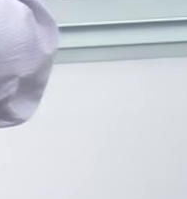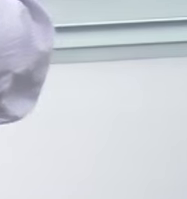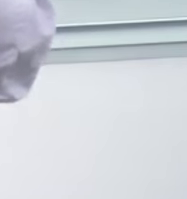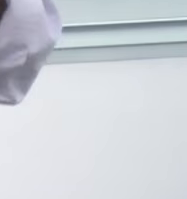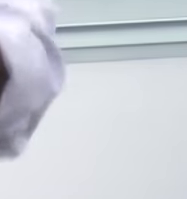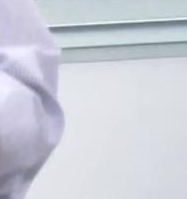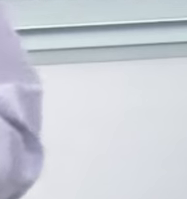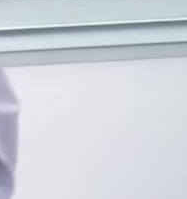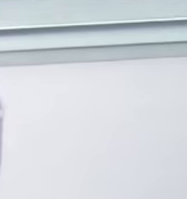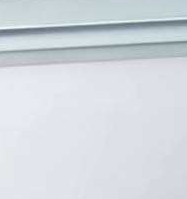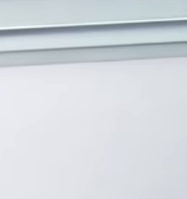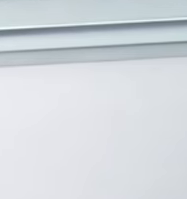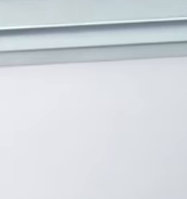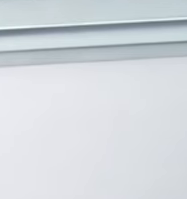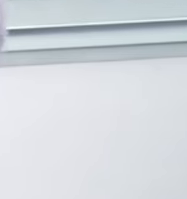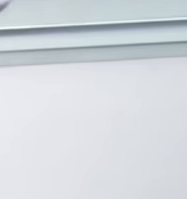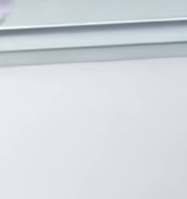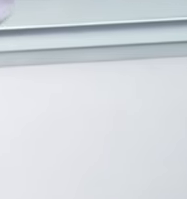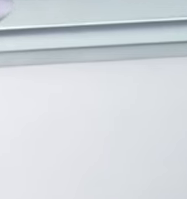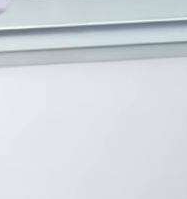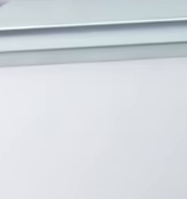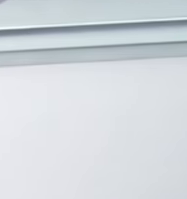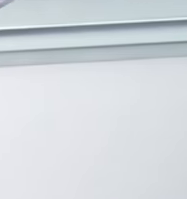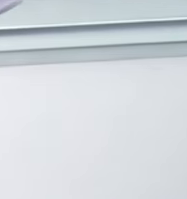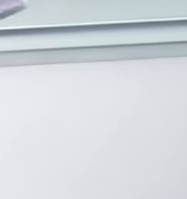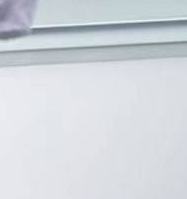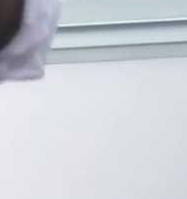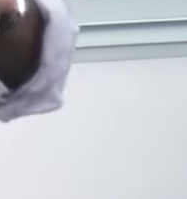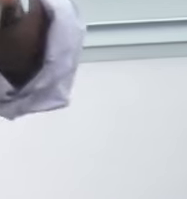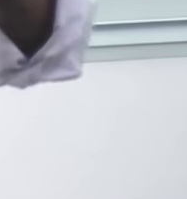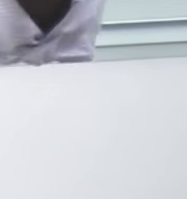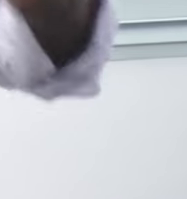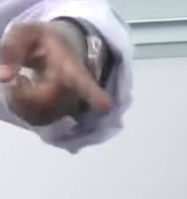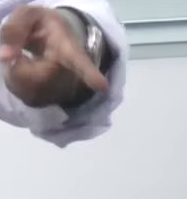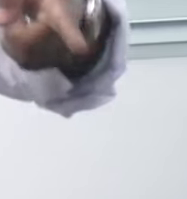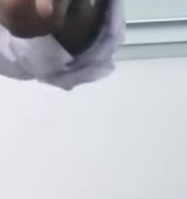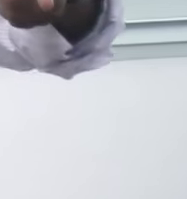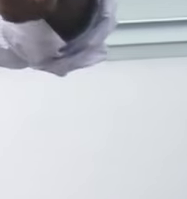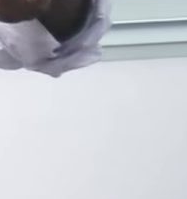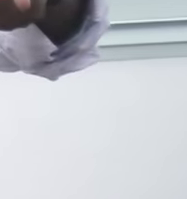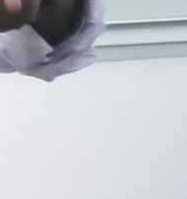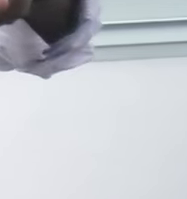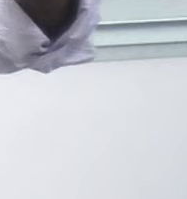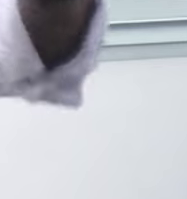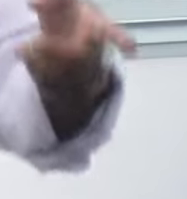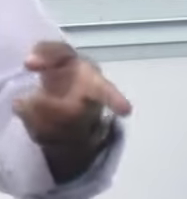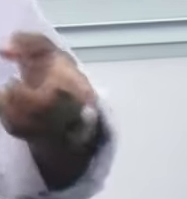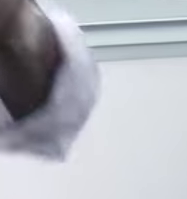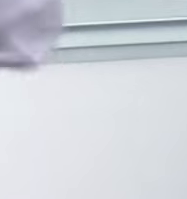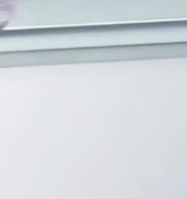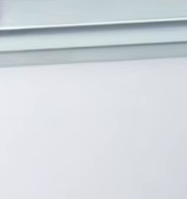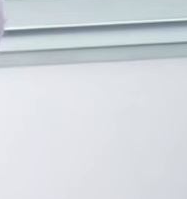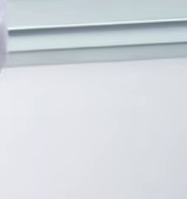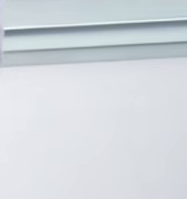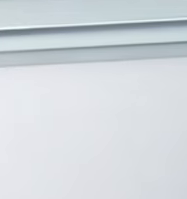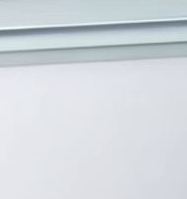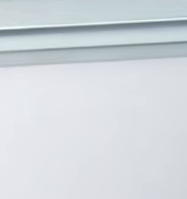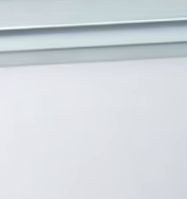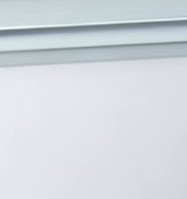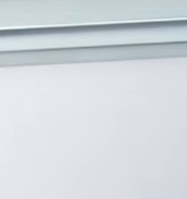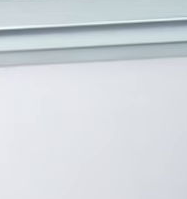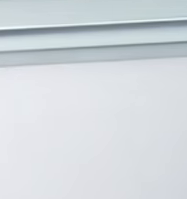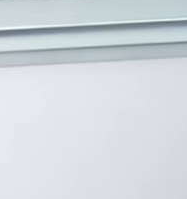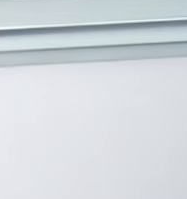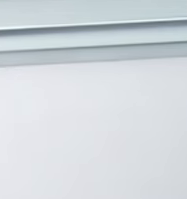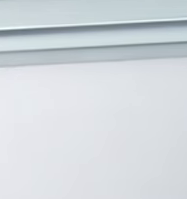na proporção, talvez seja mais. O atual presidente, por exemplo, já está de saída. Tem um interino que não é interino, mas